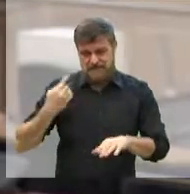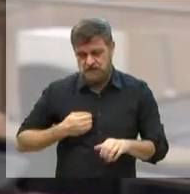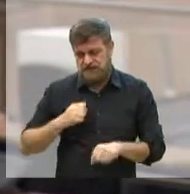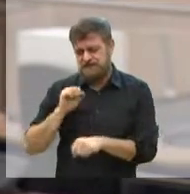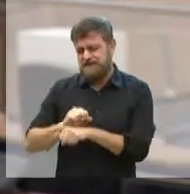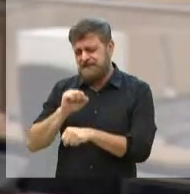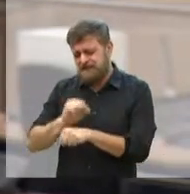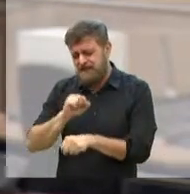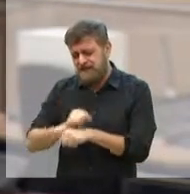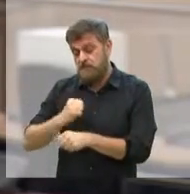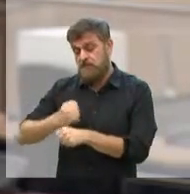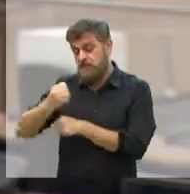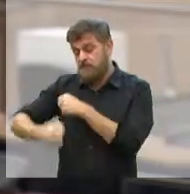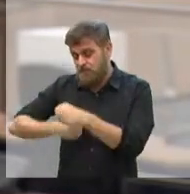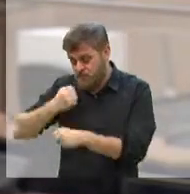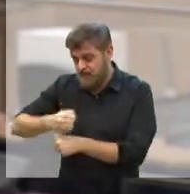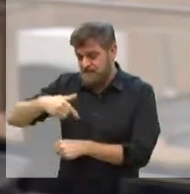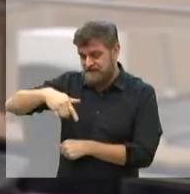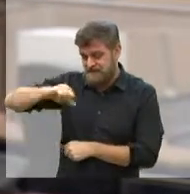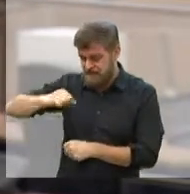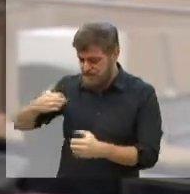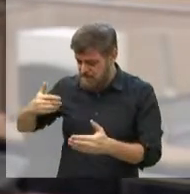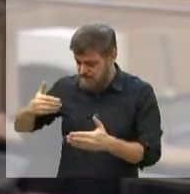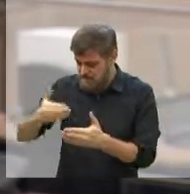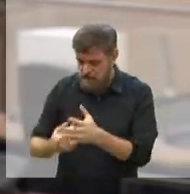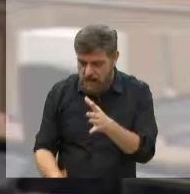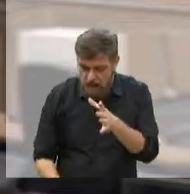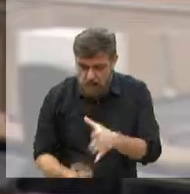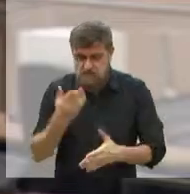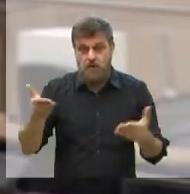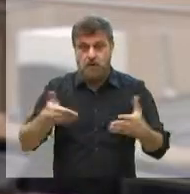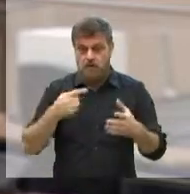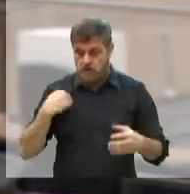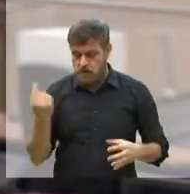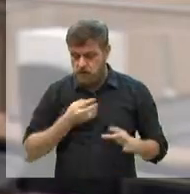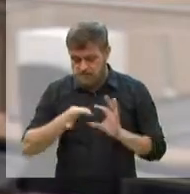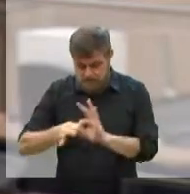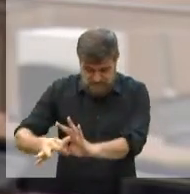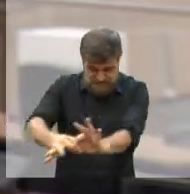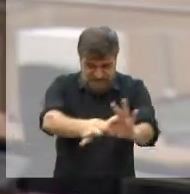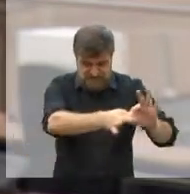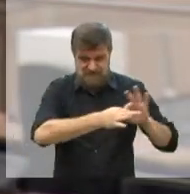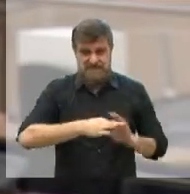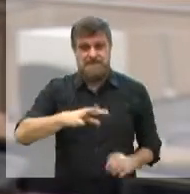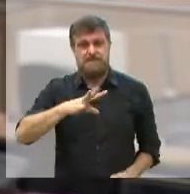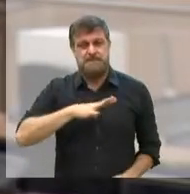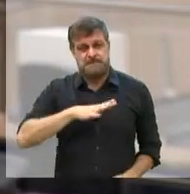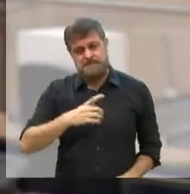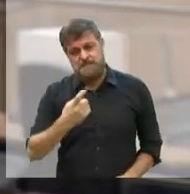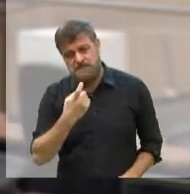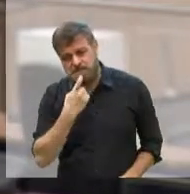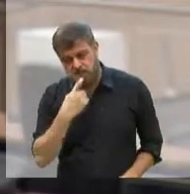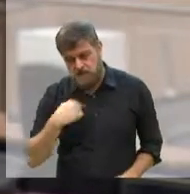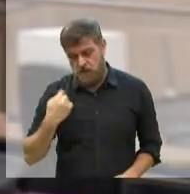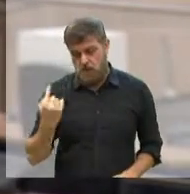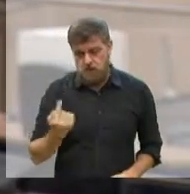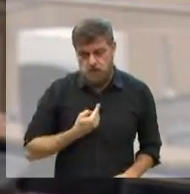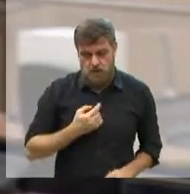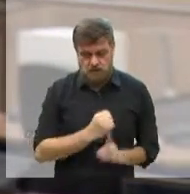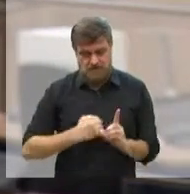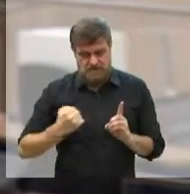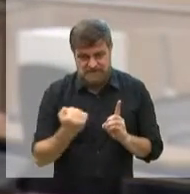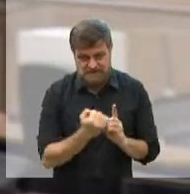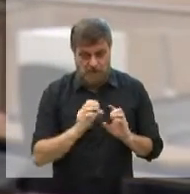desde 79 aconteceu. Agora é todos se unirem, nós como cidade, nós como